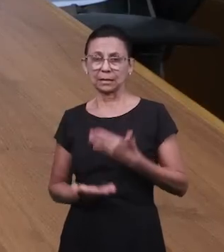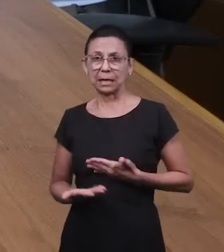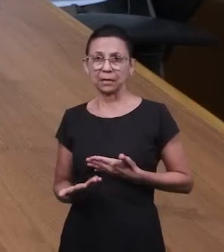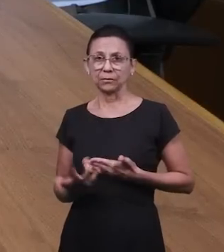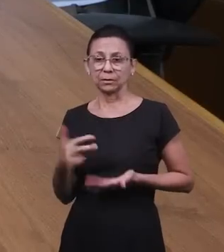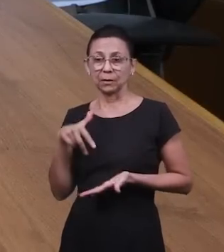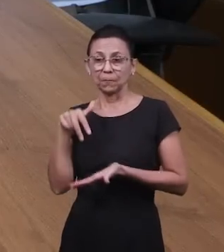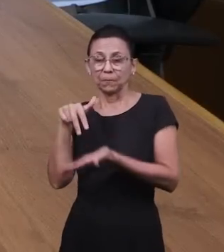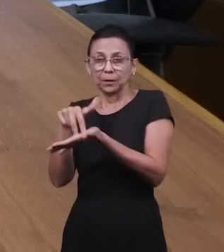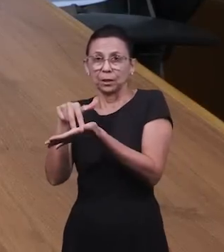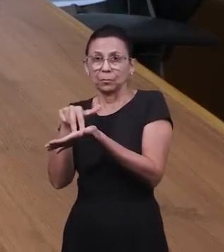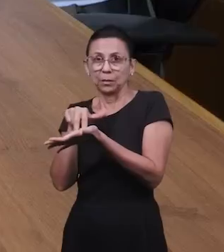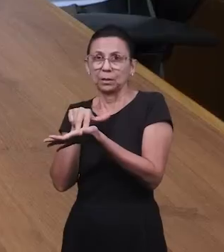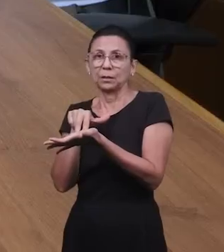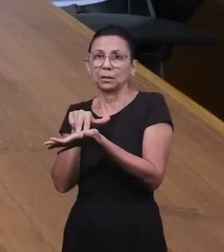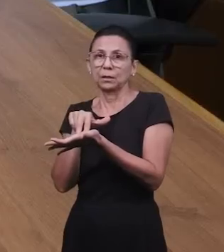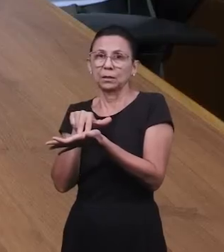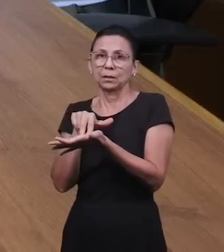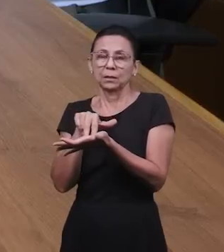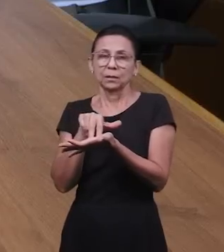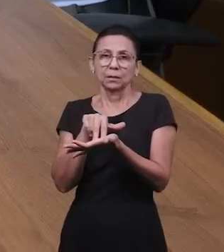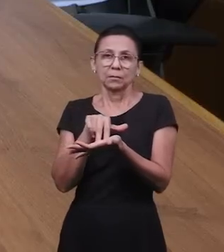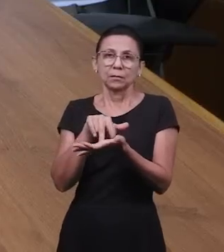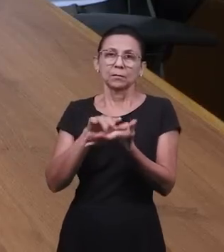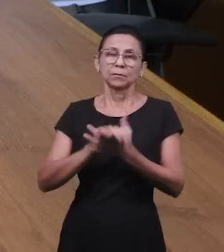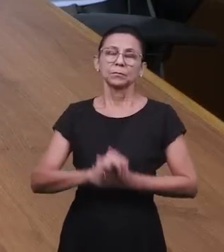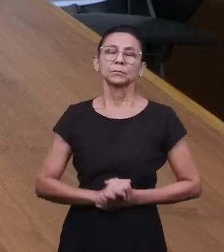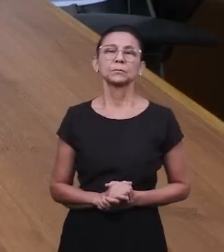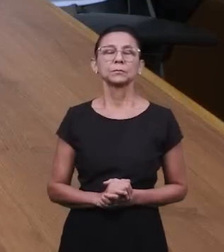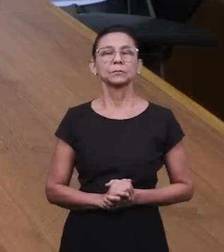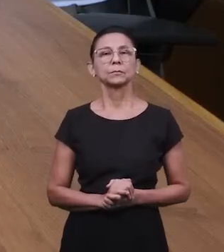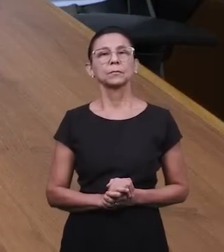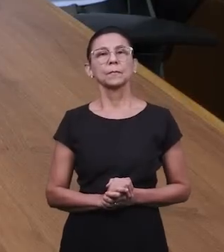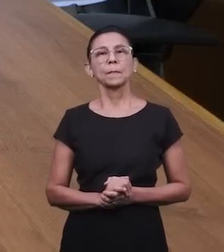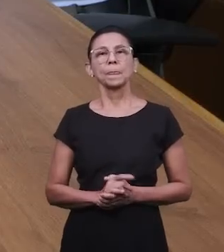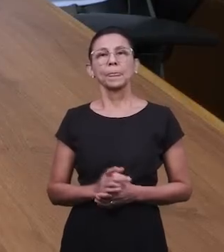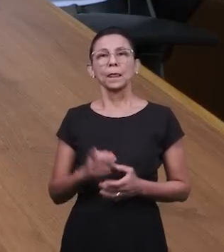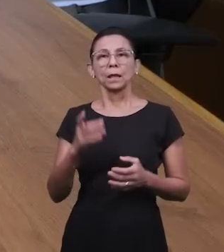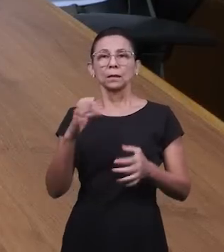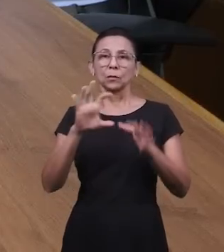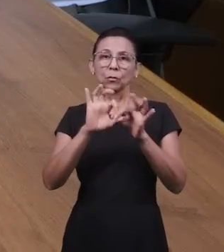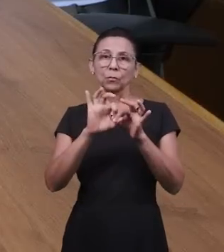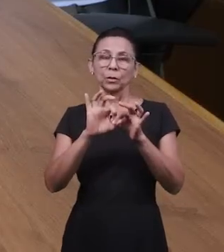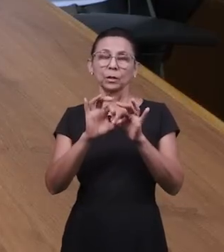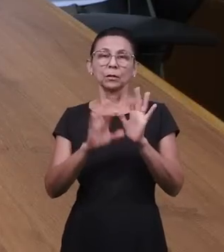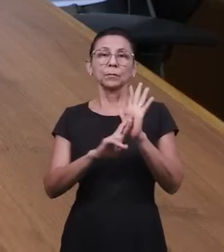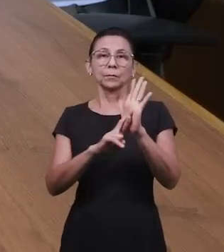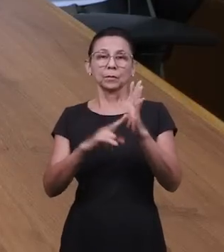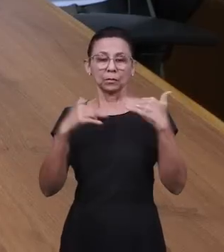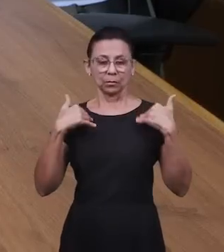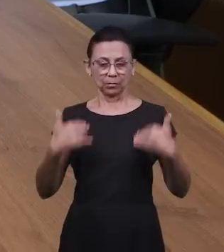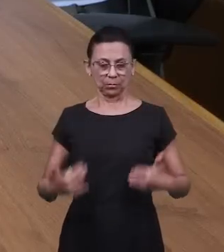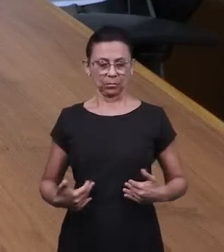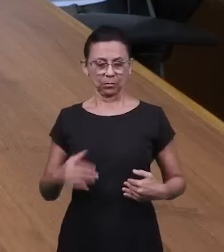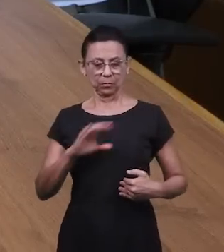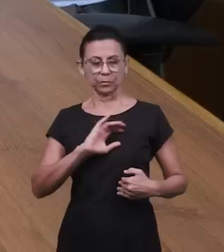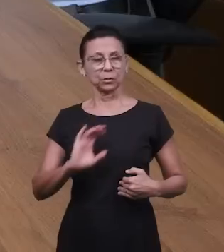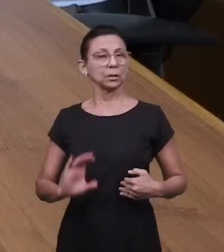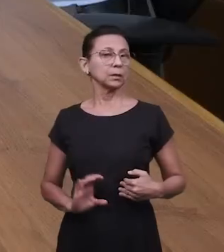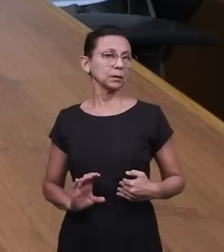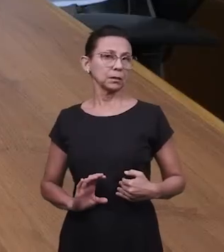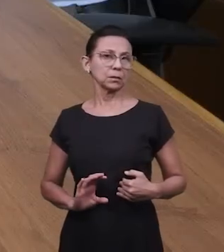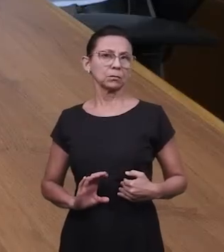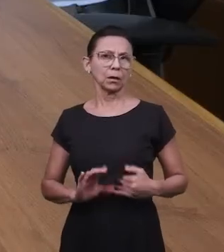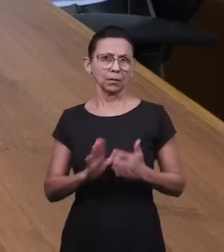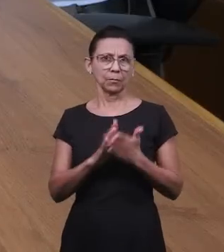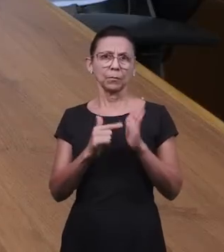comunhão. Se nós andamos na luz, então nós temos comunhão. Então, nós somos corpo. Nós somos um